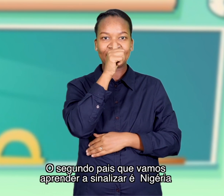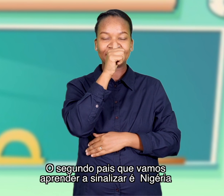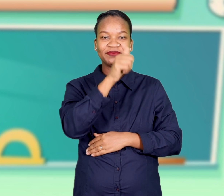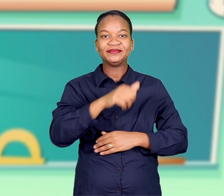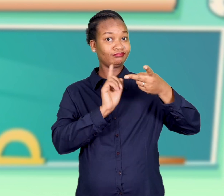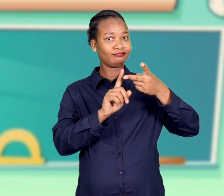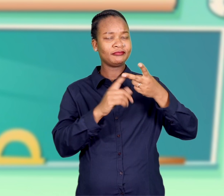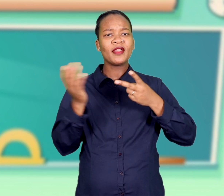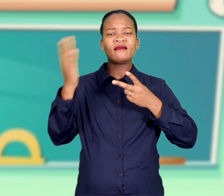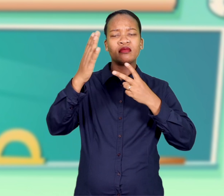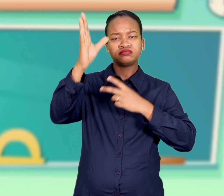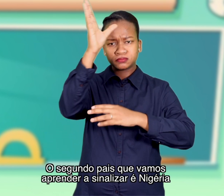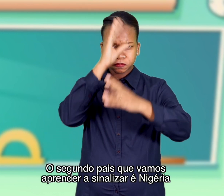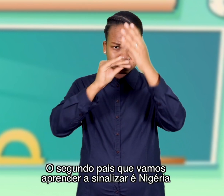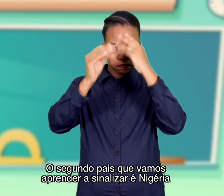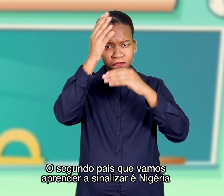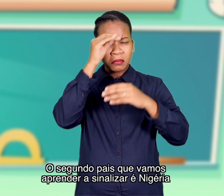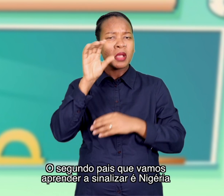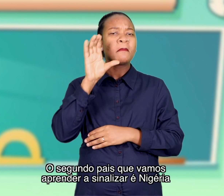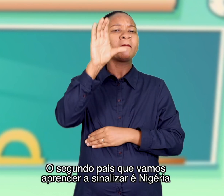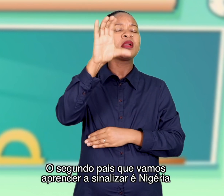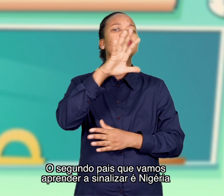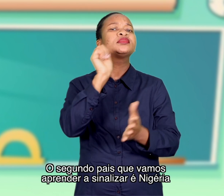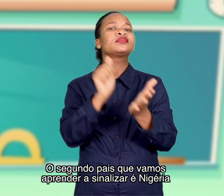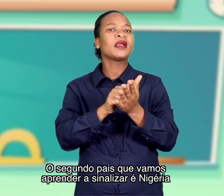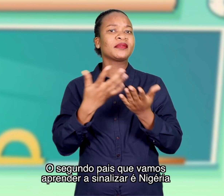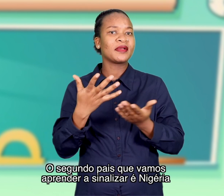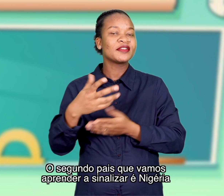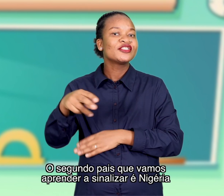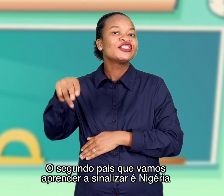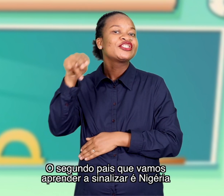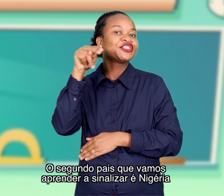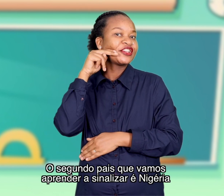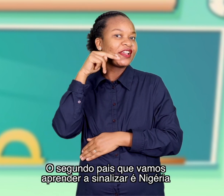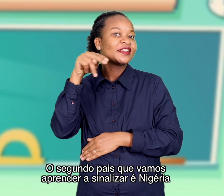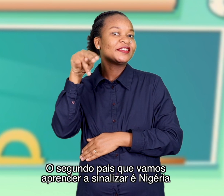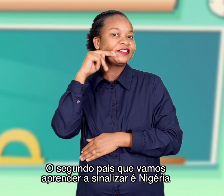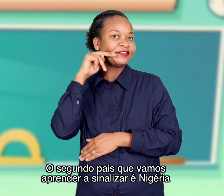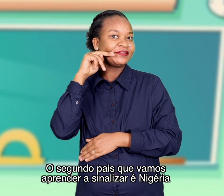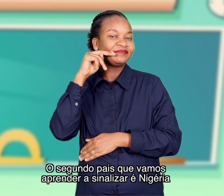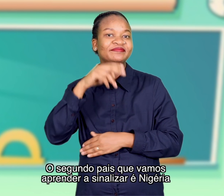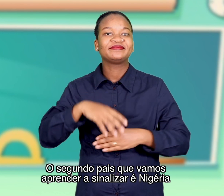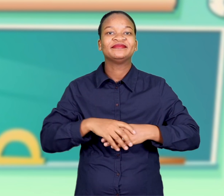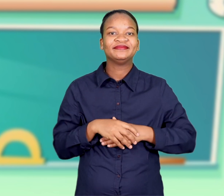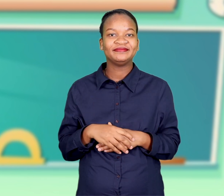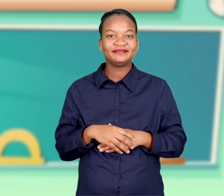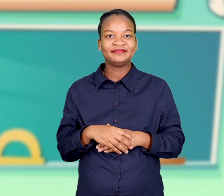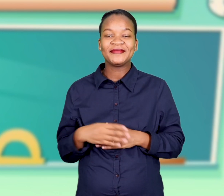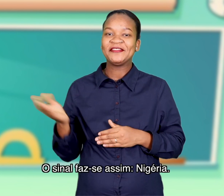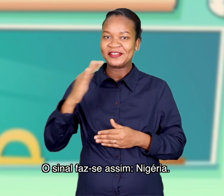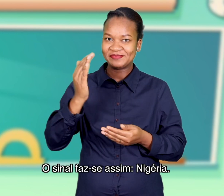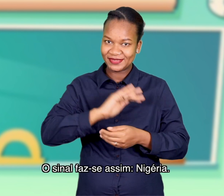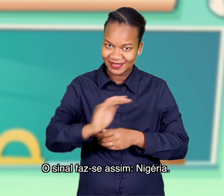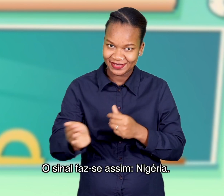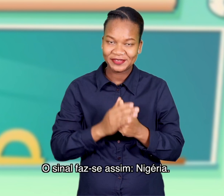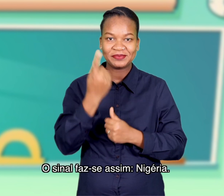Etiópia. O segundo país que vamos aprender a sinalizar é Nigéria.